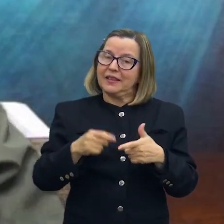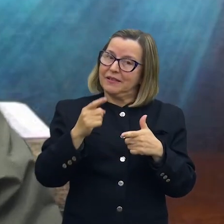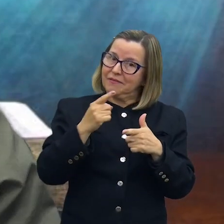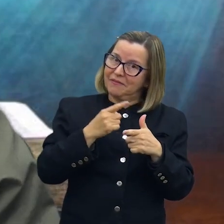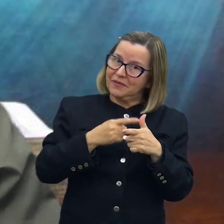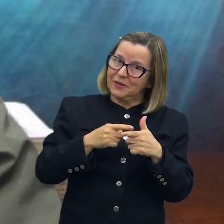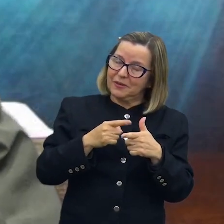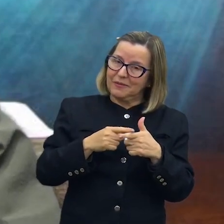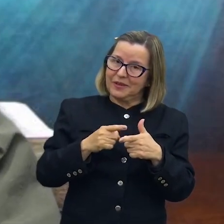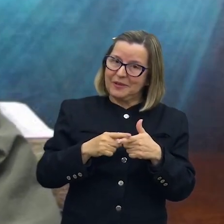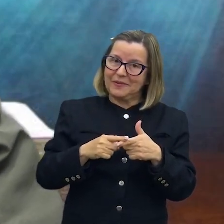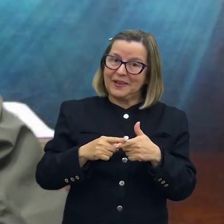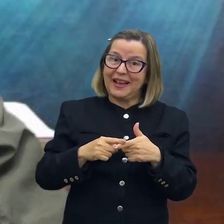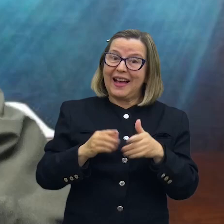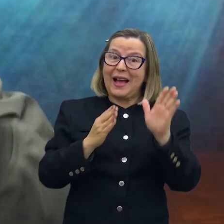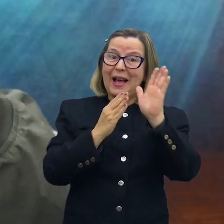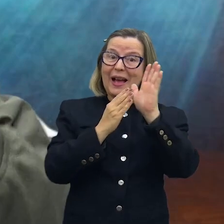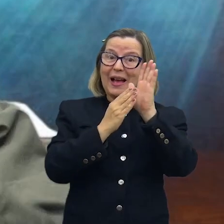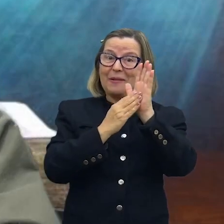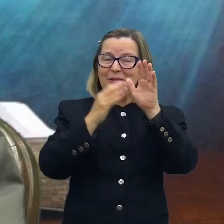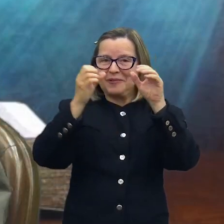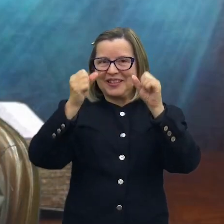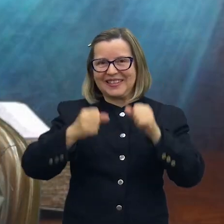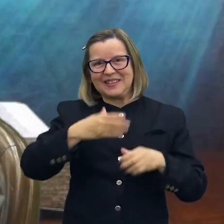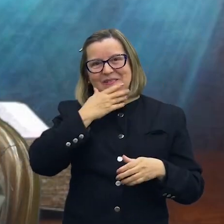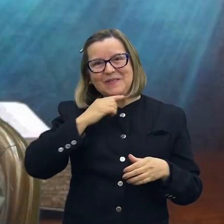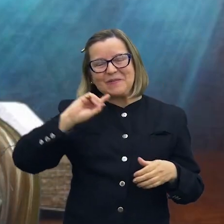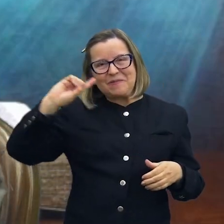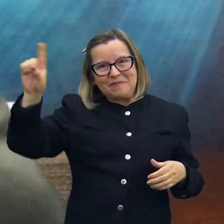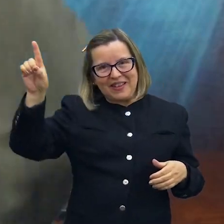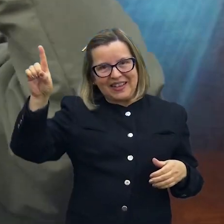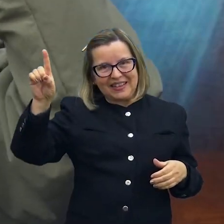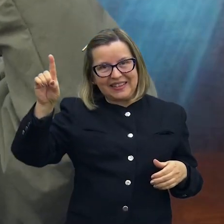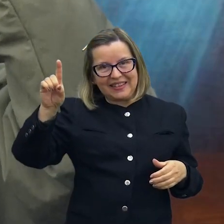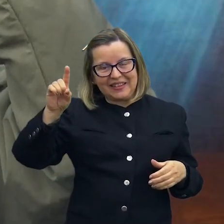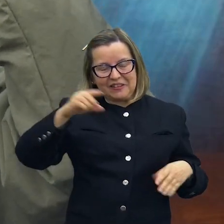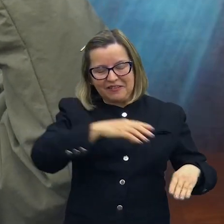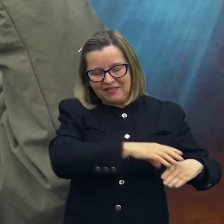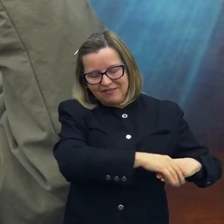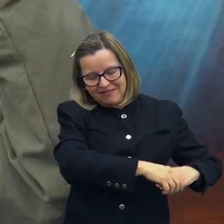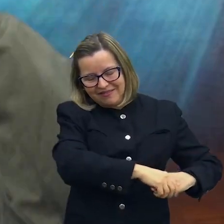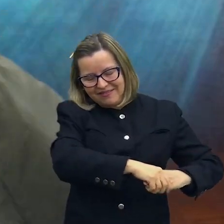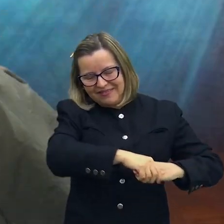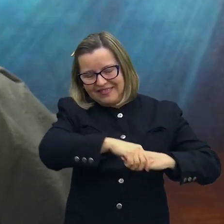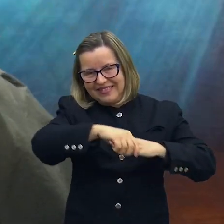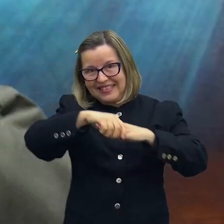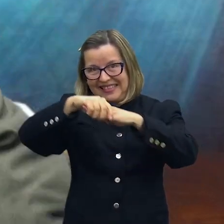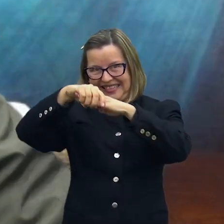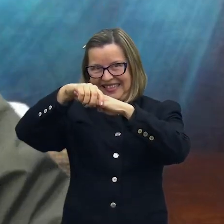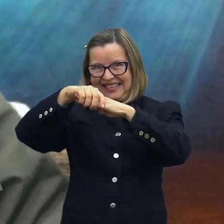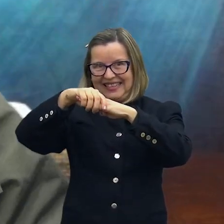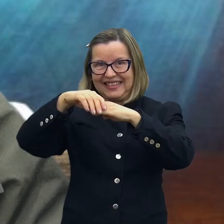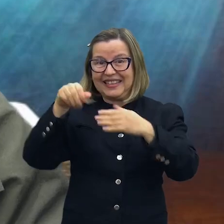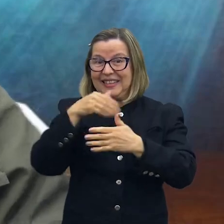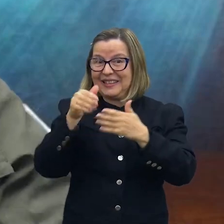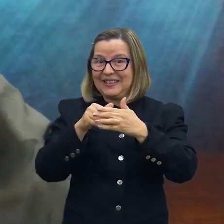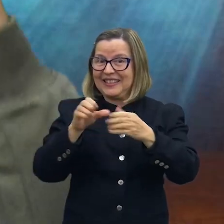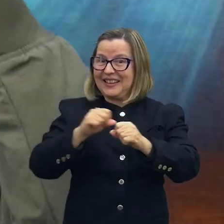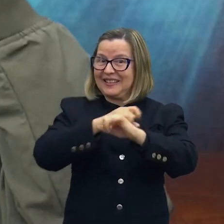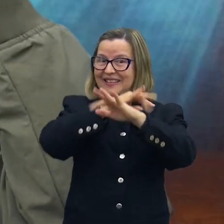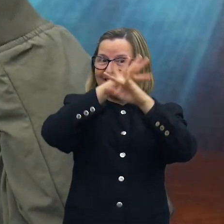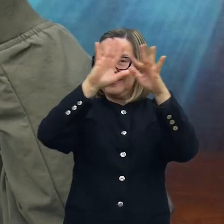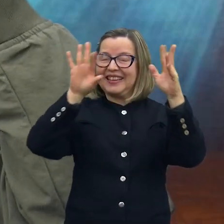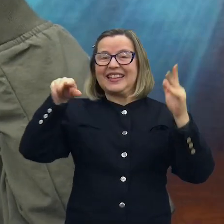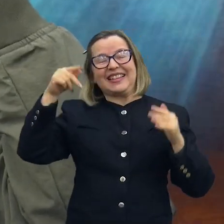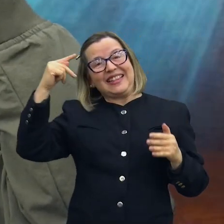nesta situação que a mão poderosa do Pai vai nos puxar do lodo. E toda a glória vai ser dele. Porque o